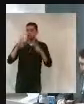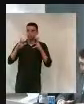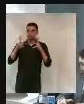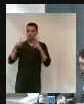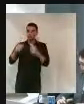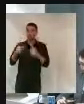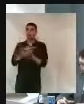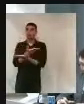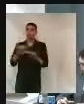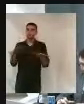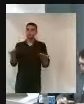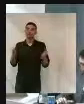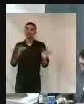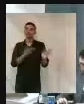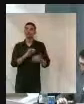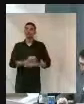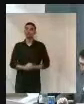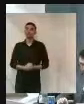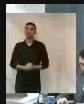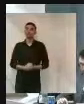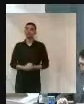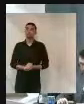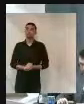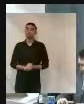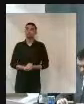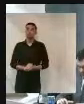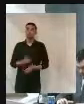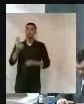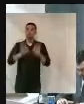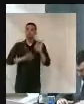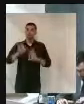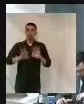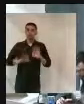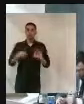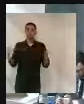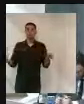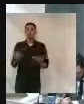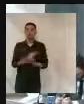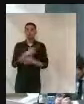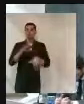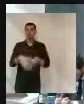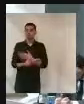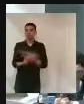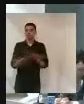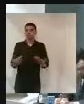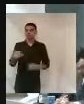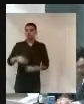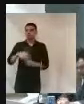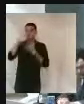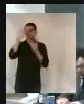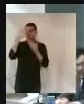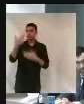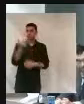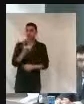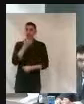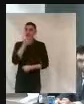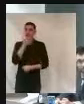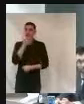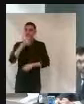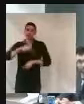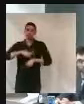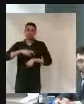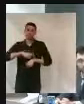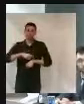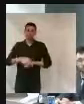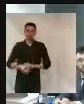que contribuíram para a realização desse evento. Obrigado e desculpe